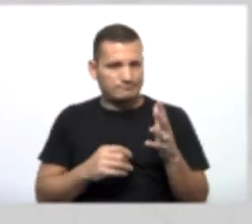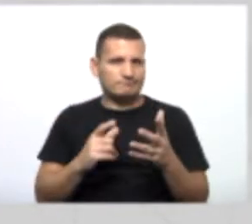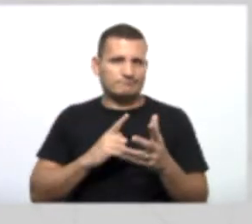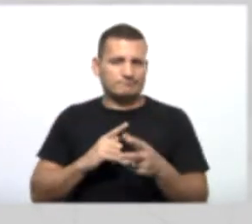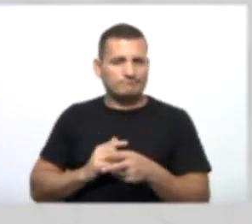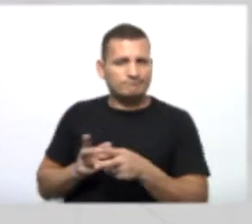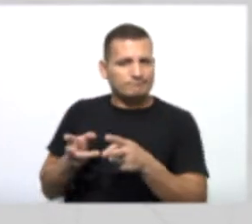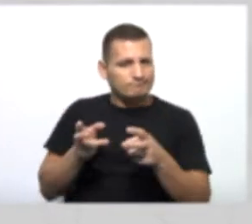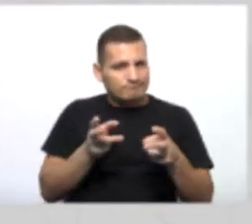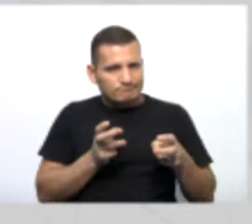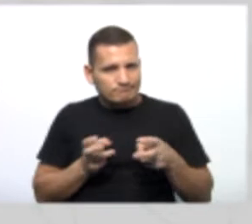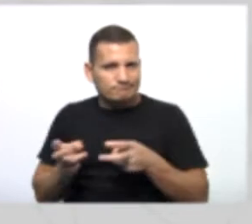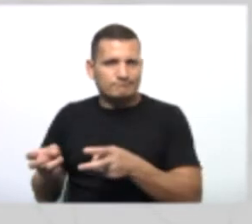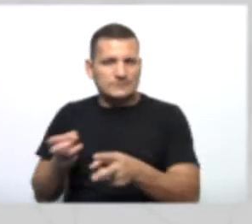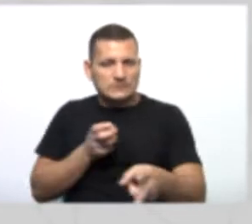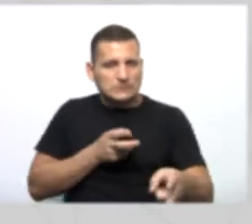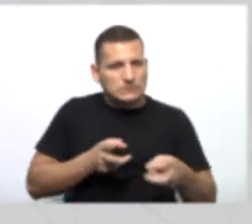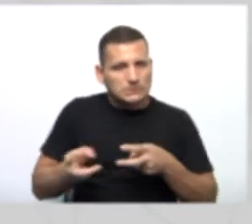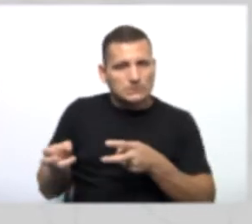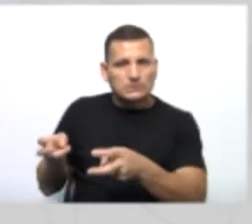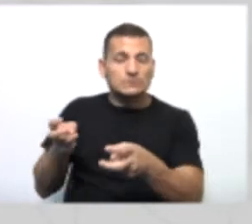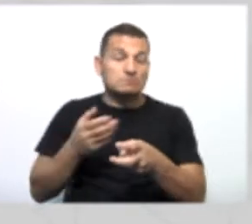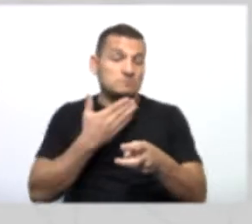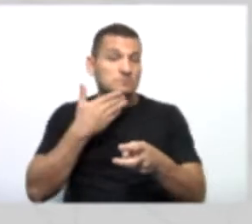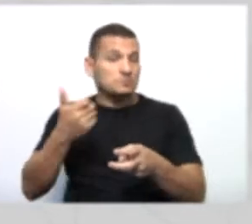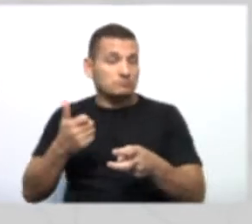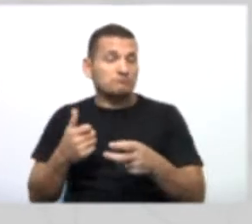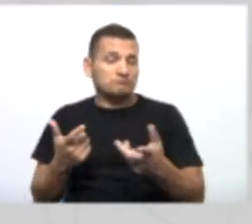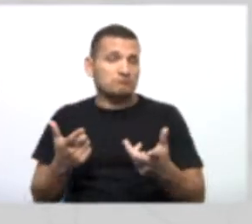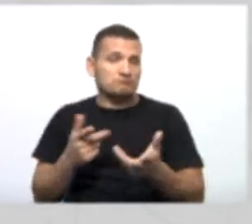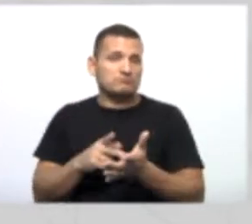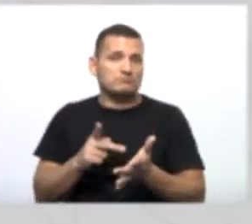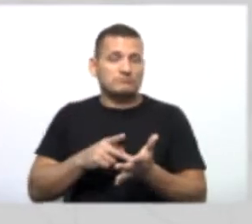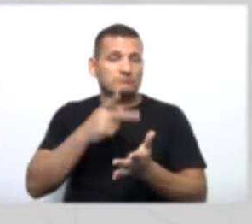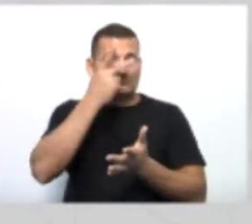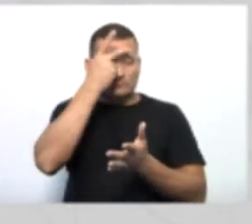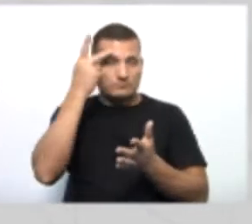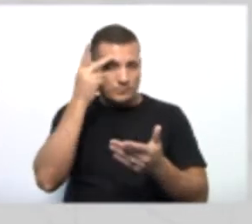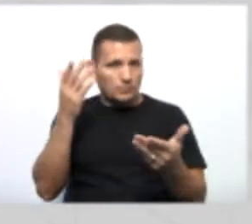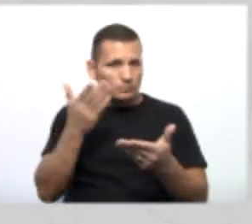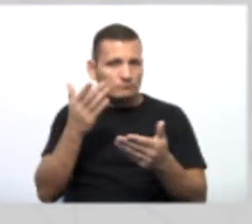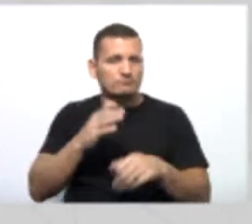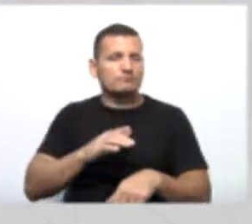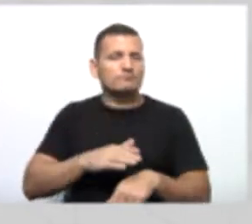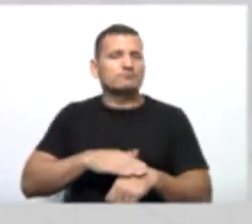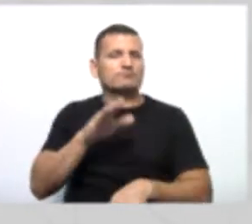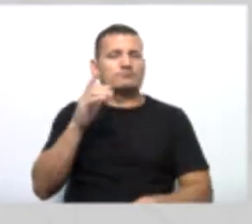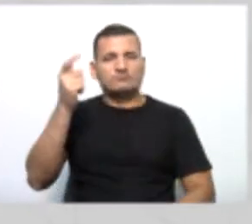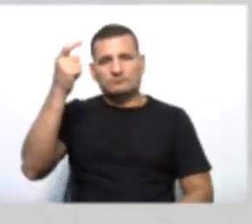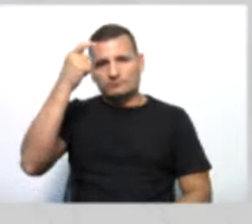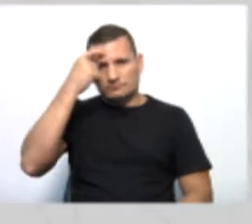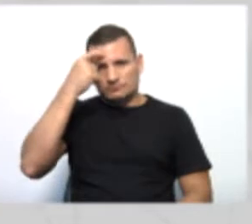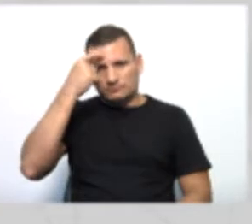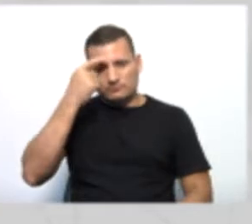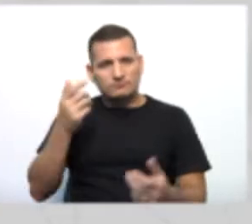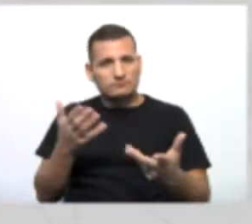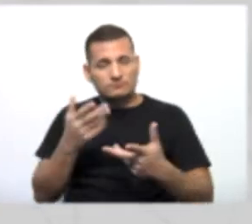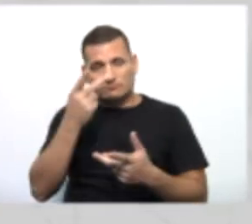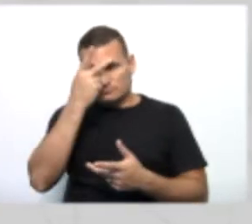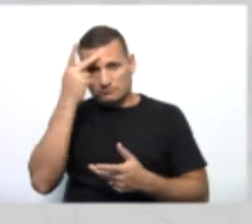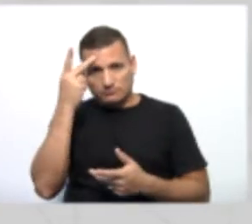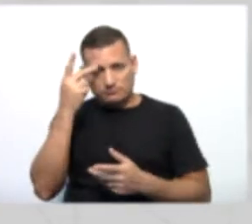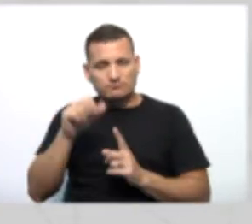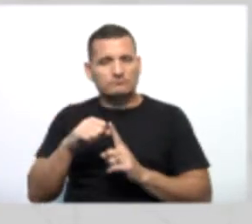né, melhorou. Acabou realmente fazendo com que as pessoas tivessem um pouco mais de consciência. As pessoas, digo,